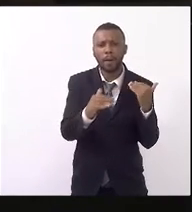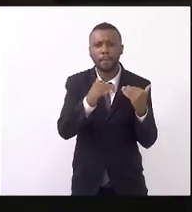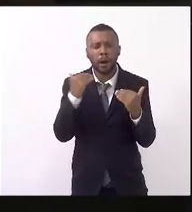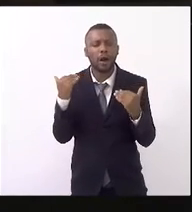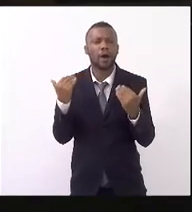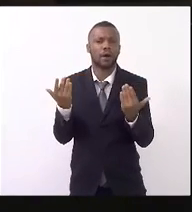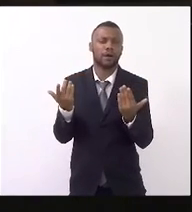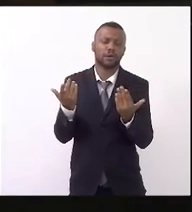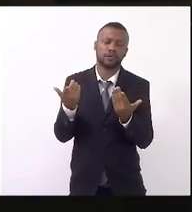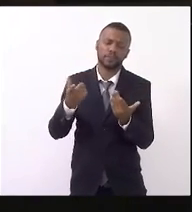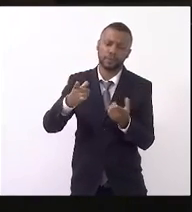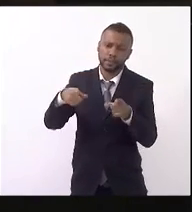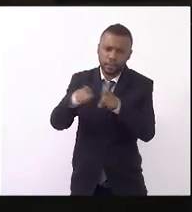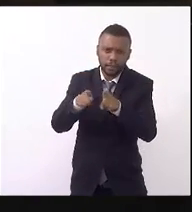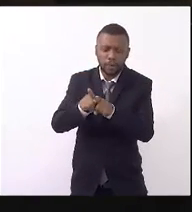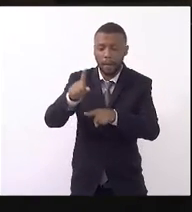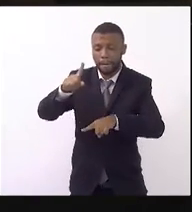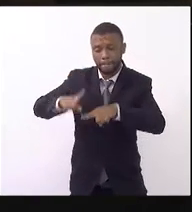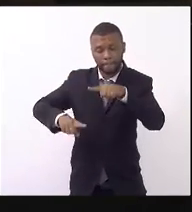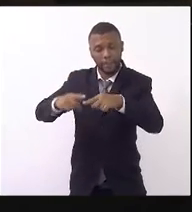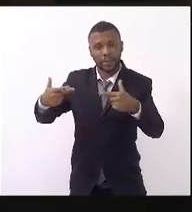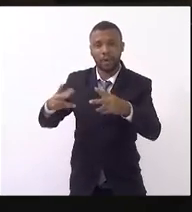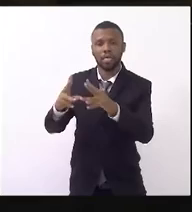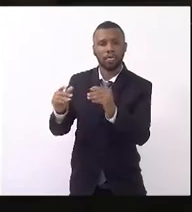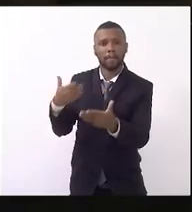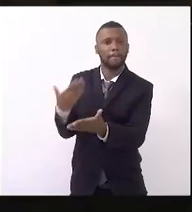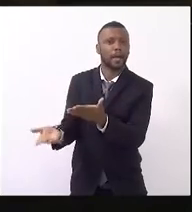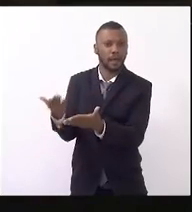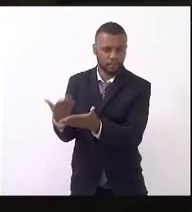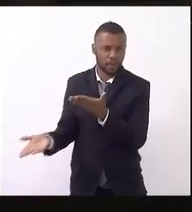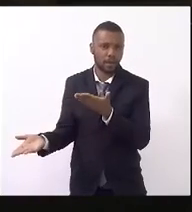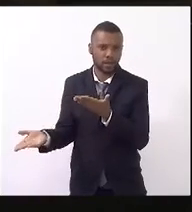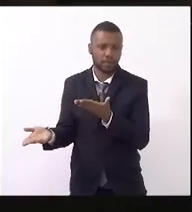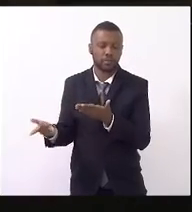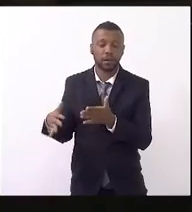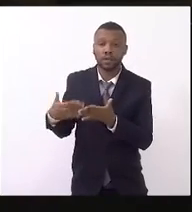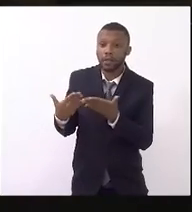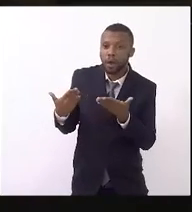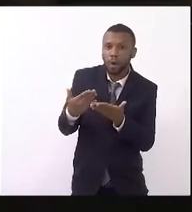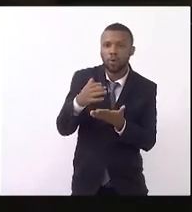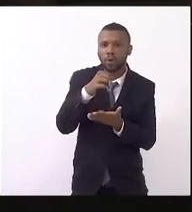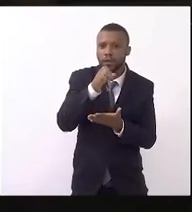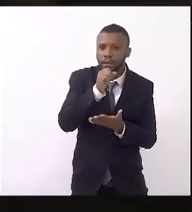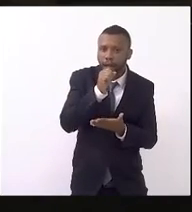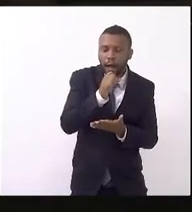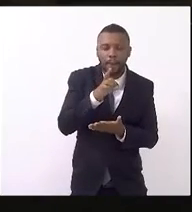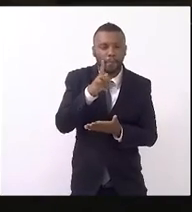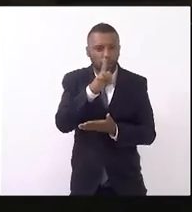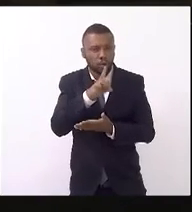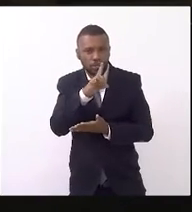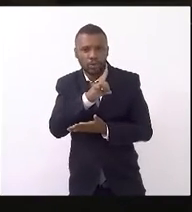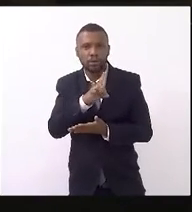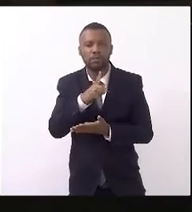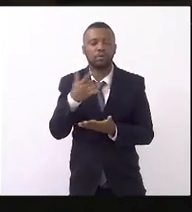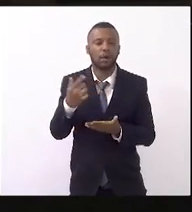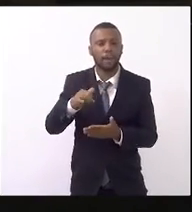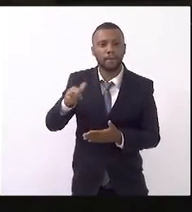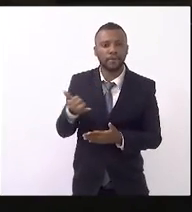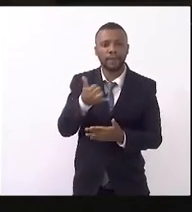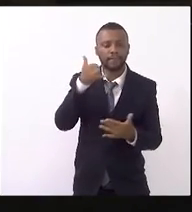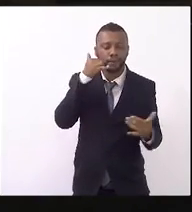perdas materiais. E ainda no final de semana, fiz contato também com o presidente